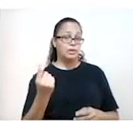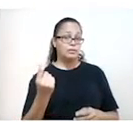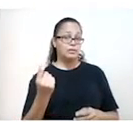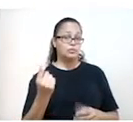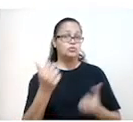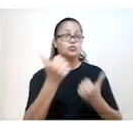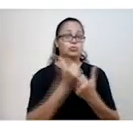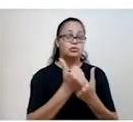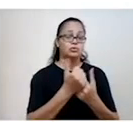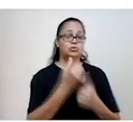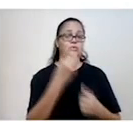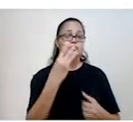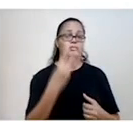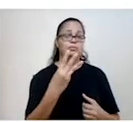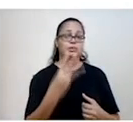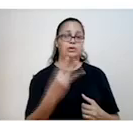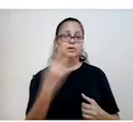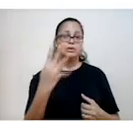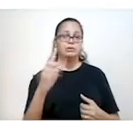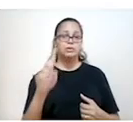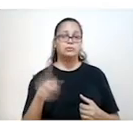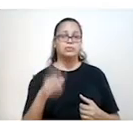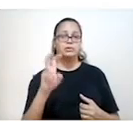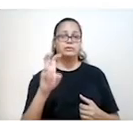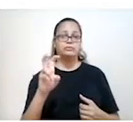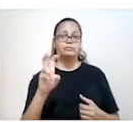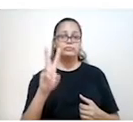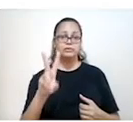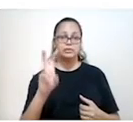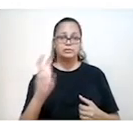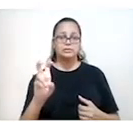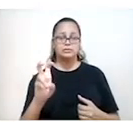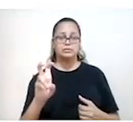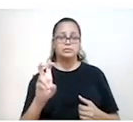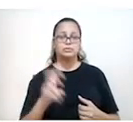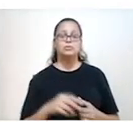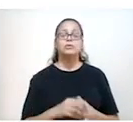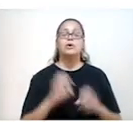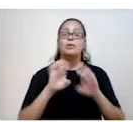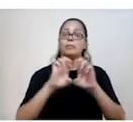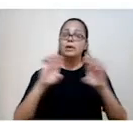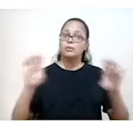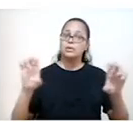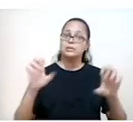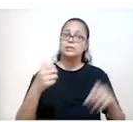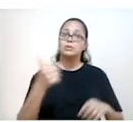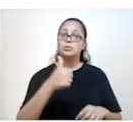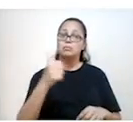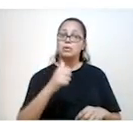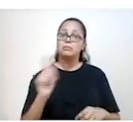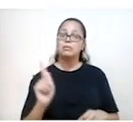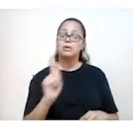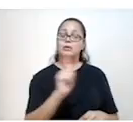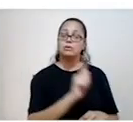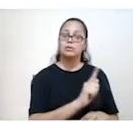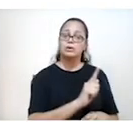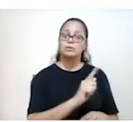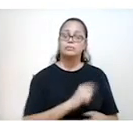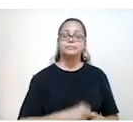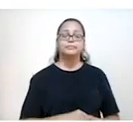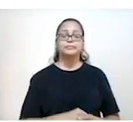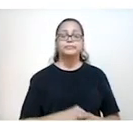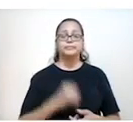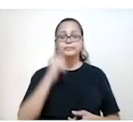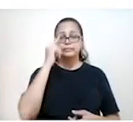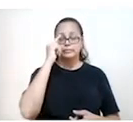34,25. Então, isso aqui é uma equação do primeiro grau que a gente resolve. Quase toda aula a gente resolve uma equação do primeiro